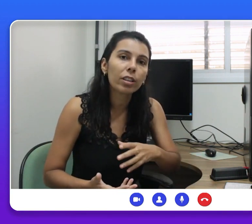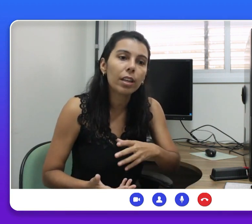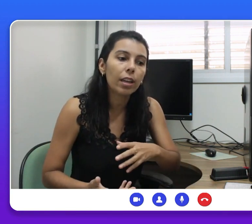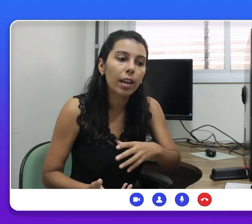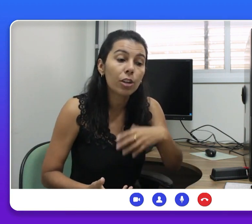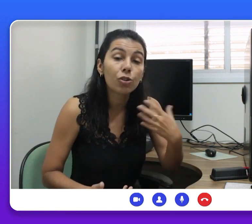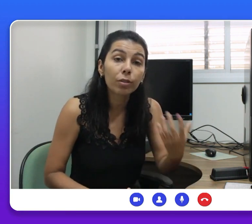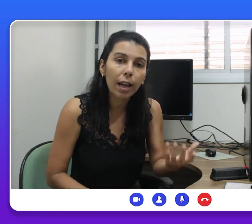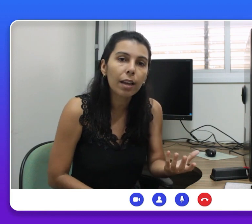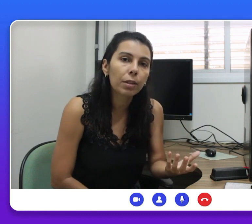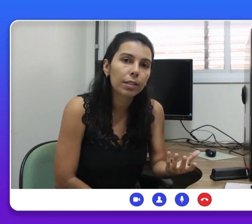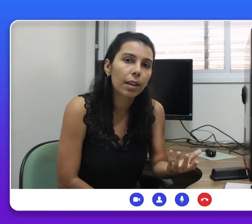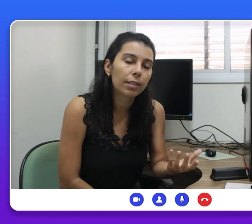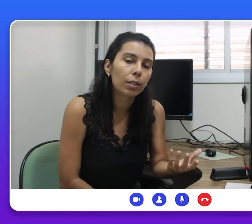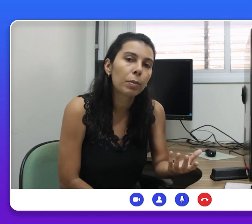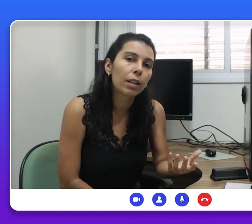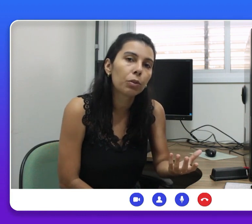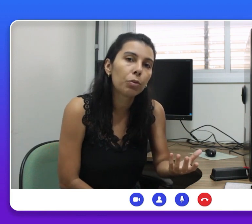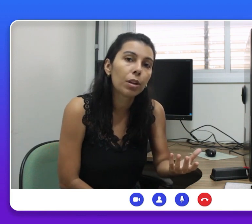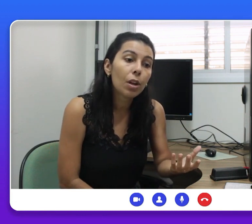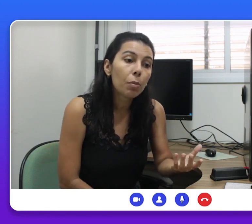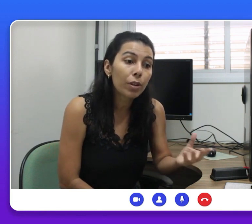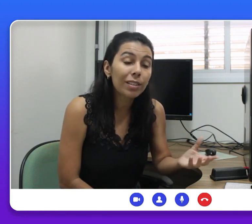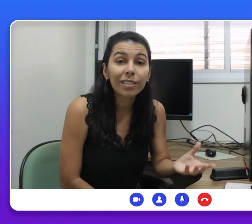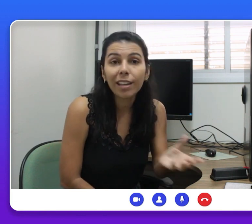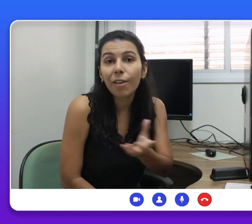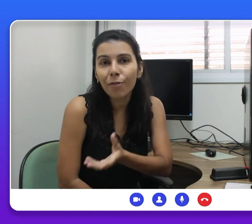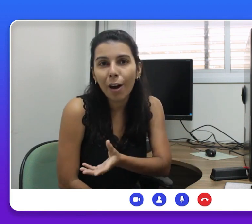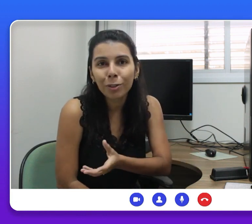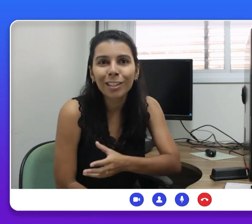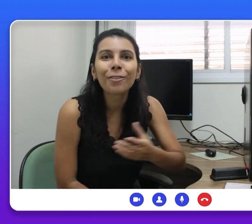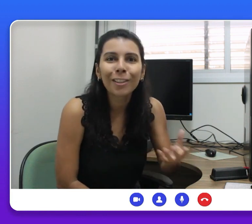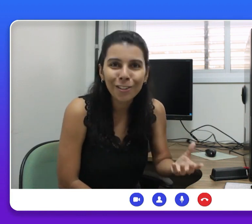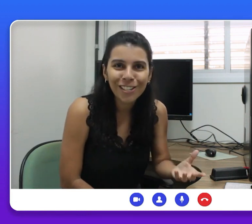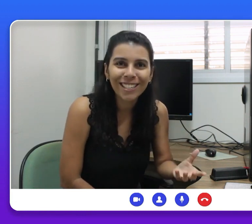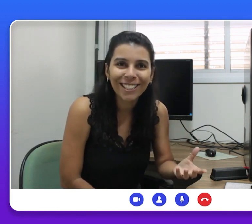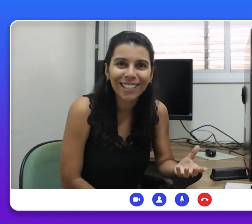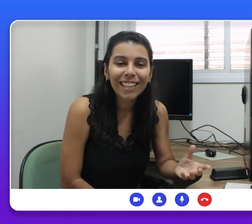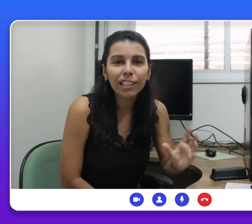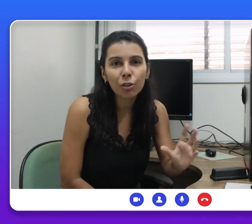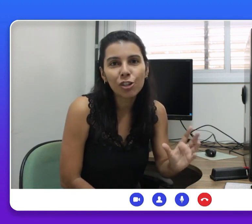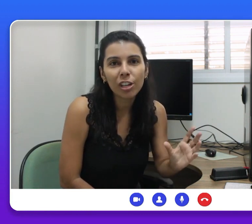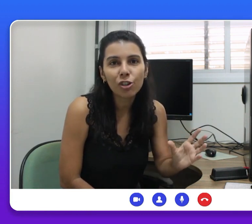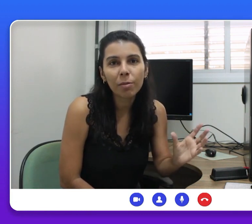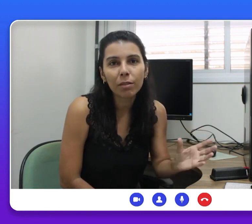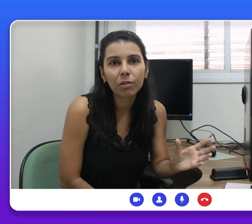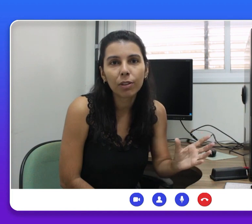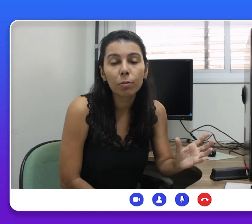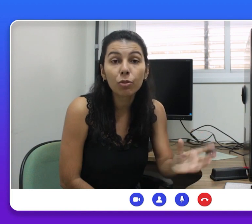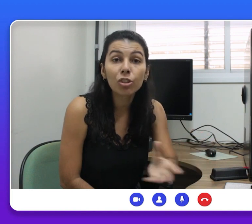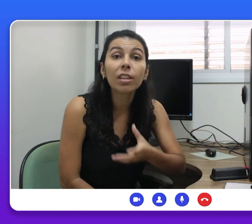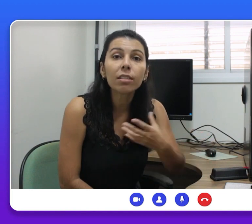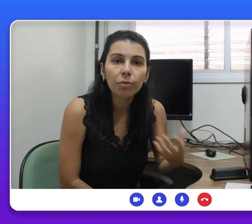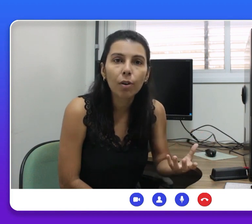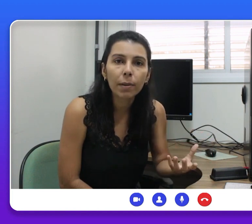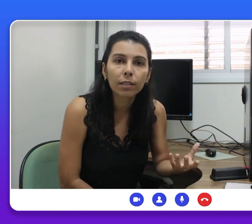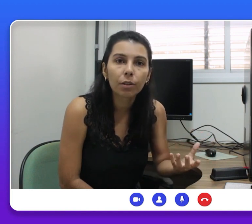gente já tem questionado essa nomenclatura, porque se é falsa, não é notícia. Então a gente tem chamado esse fenômeno